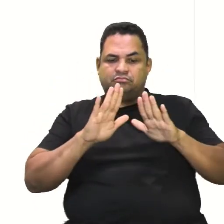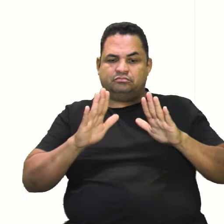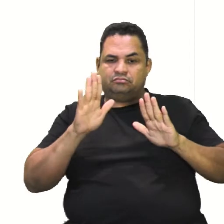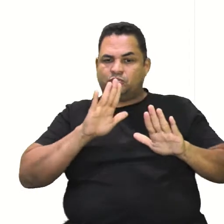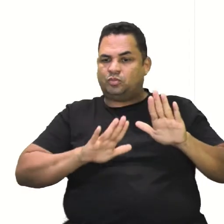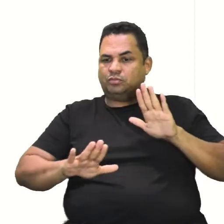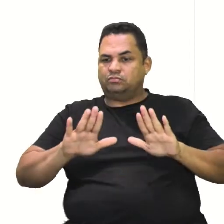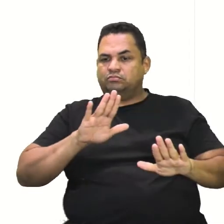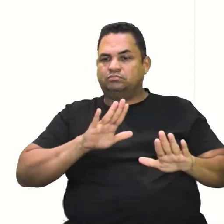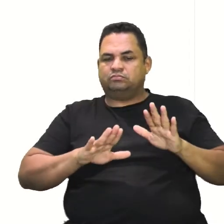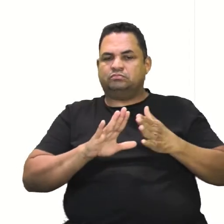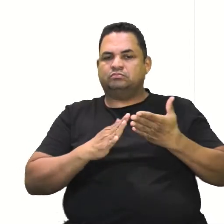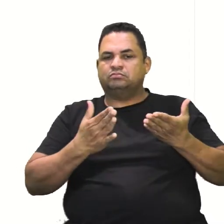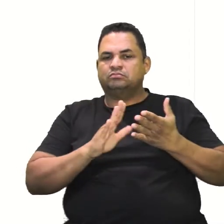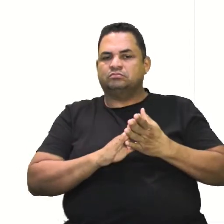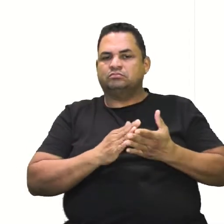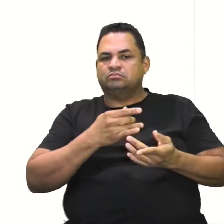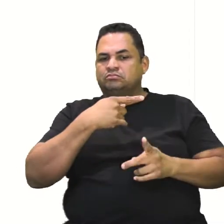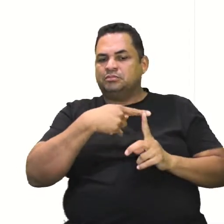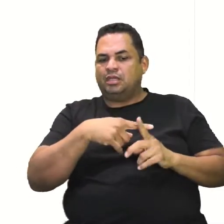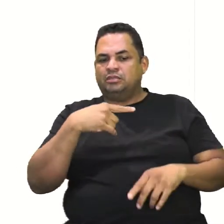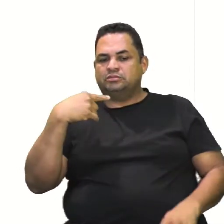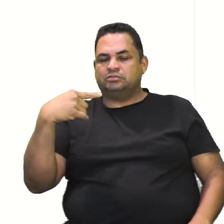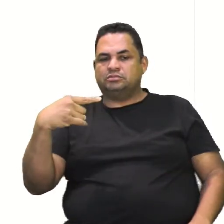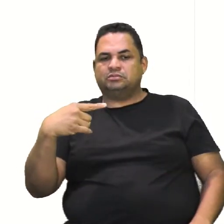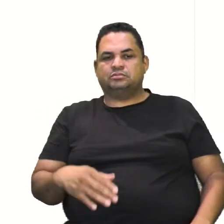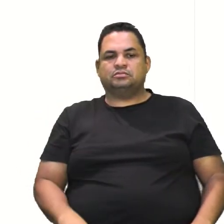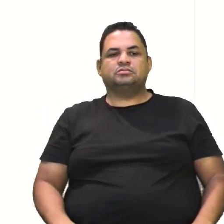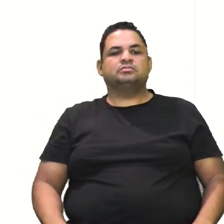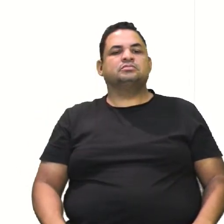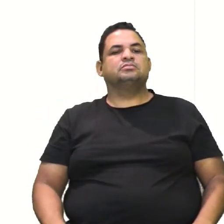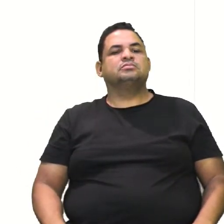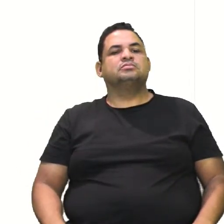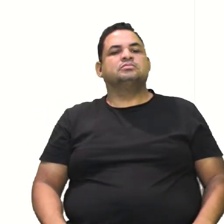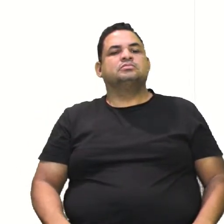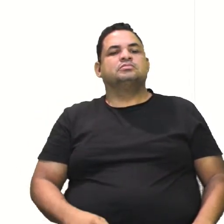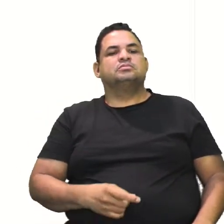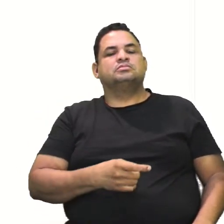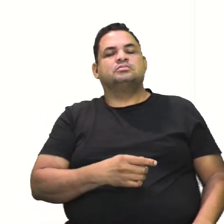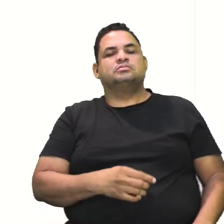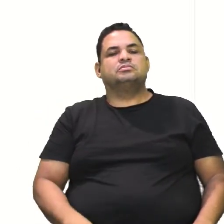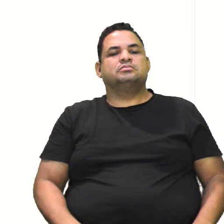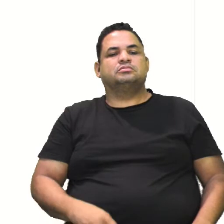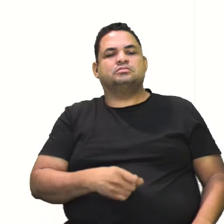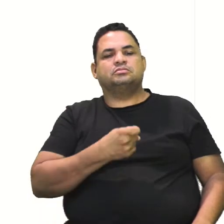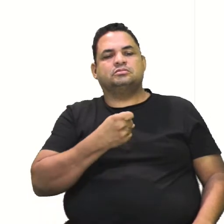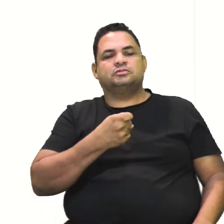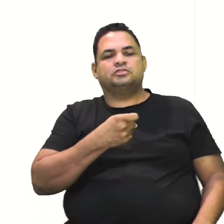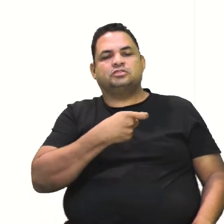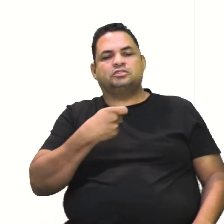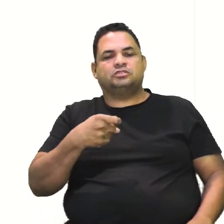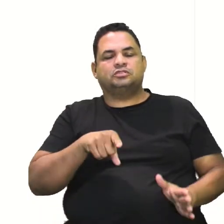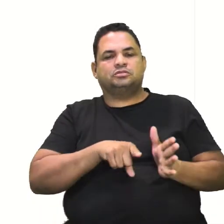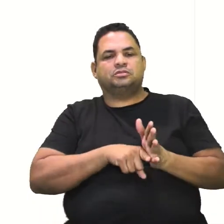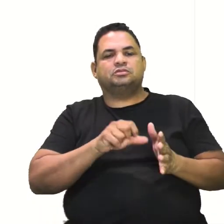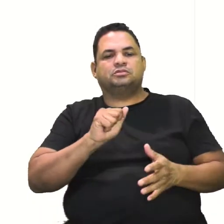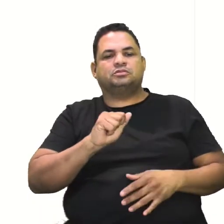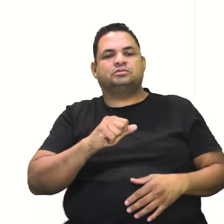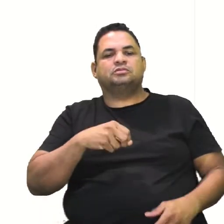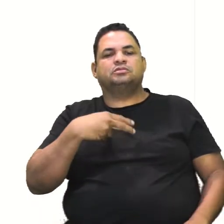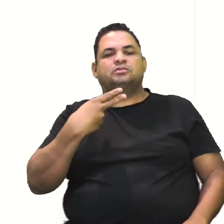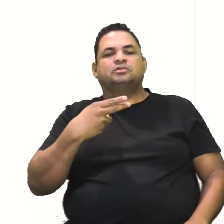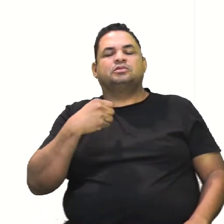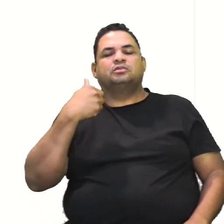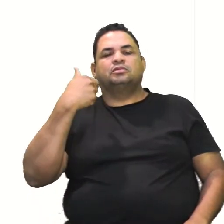cuidado com os sinais, tá certo? Então temos lá x menos a, quem é o a? O A é 2. O a é 2,